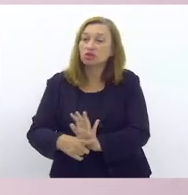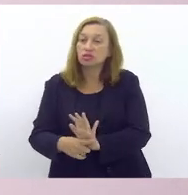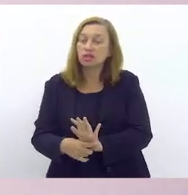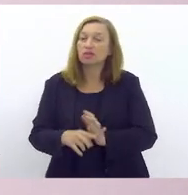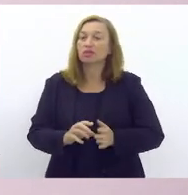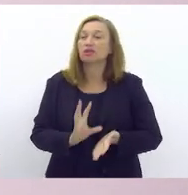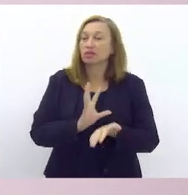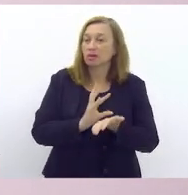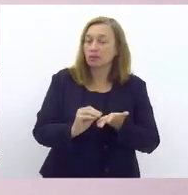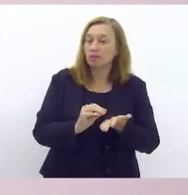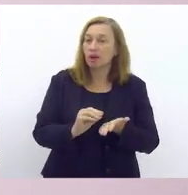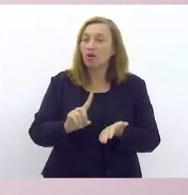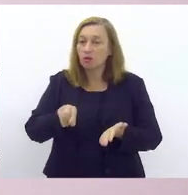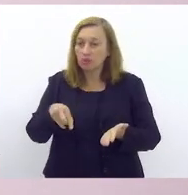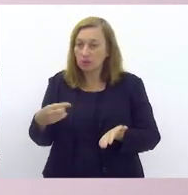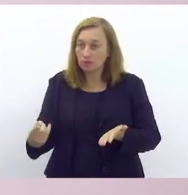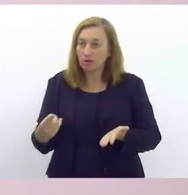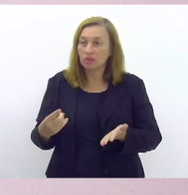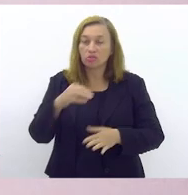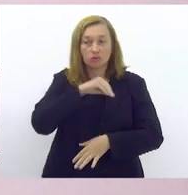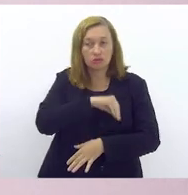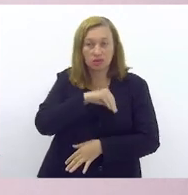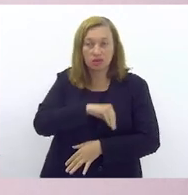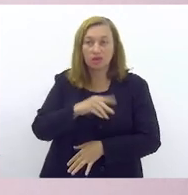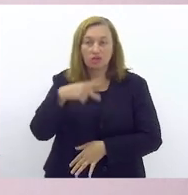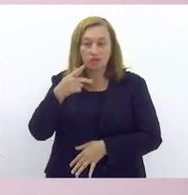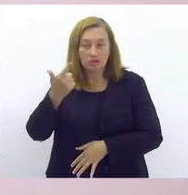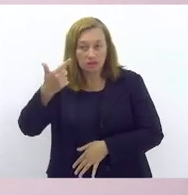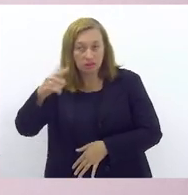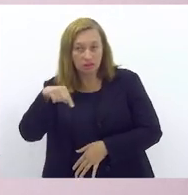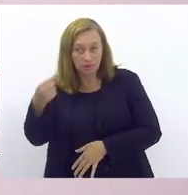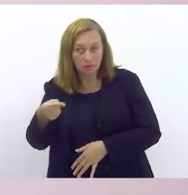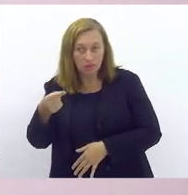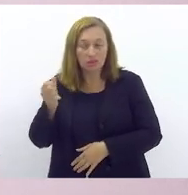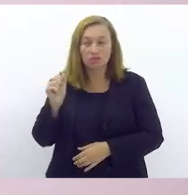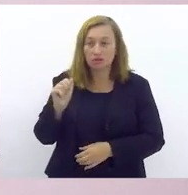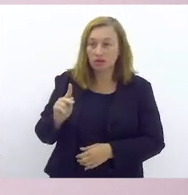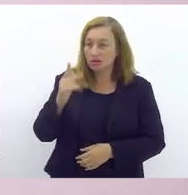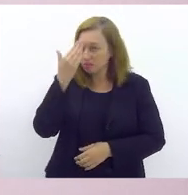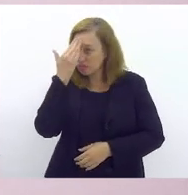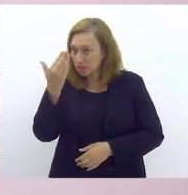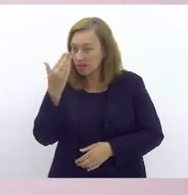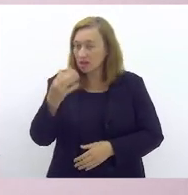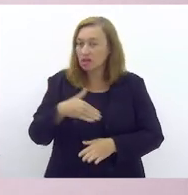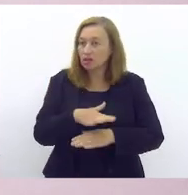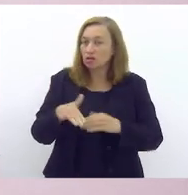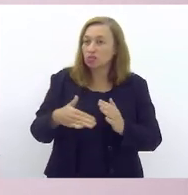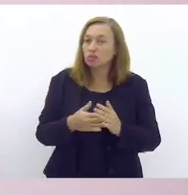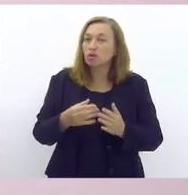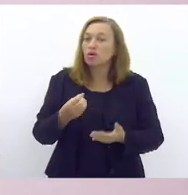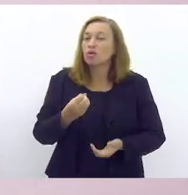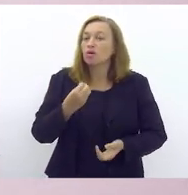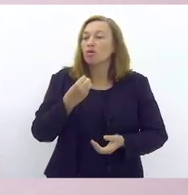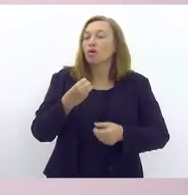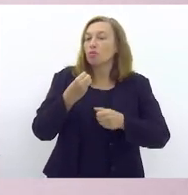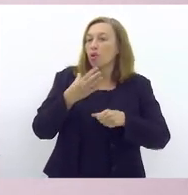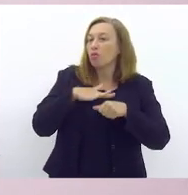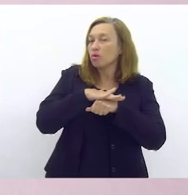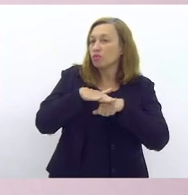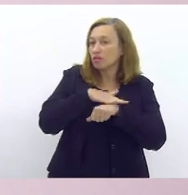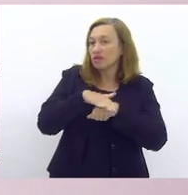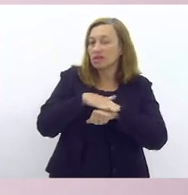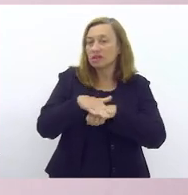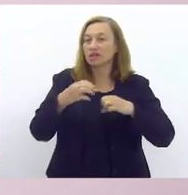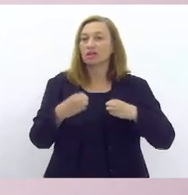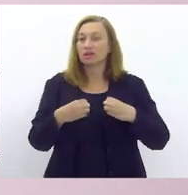a pauta seguinte do piso nacional, eu falo um pouquinho depois. É isso. Obrigada e que tenhamos todos uma excelente conversa, uma excelente